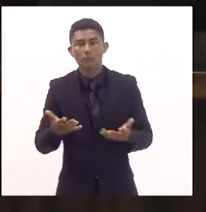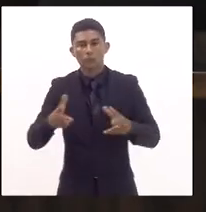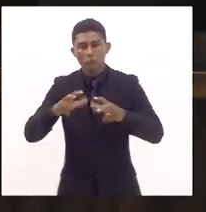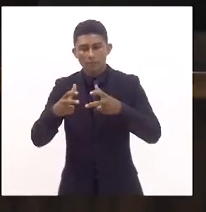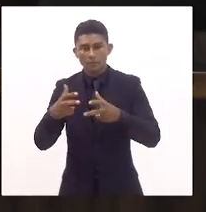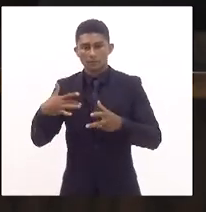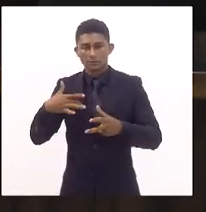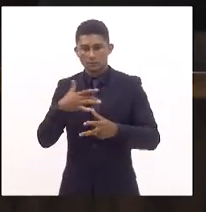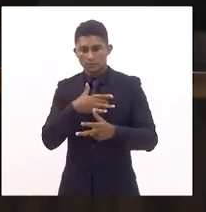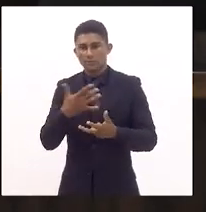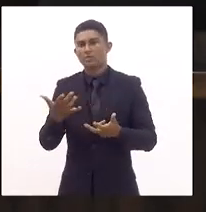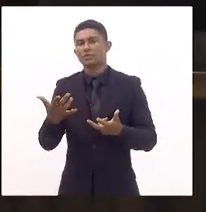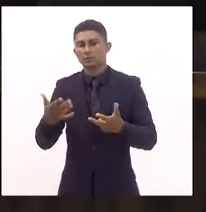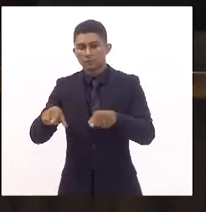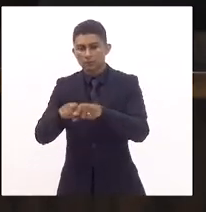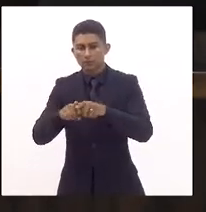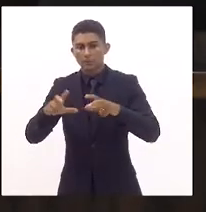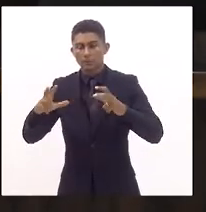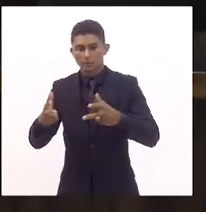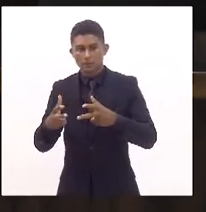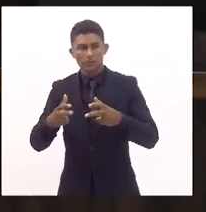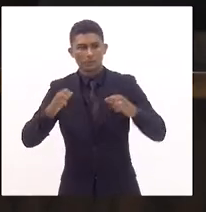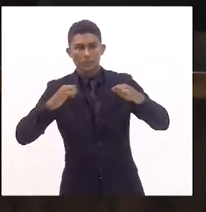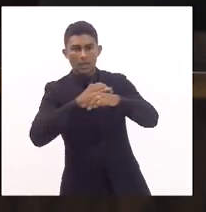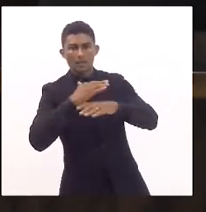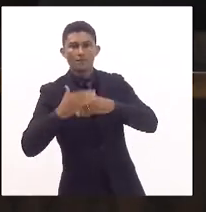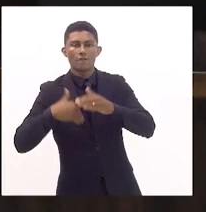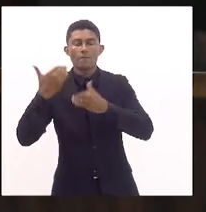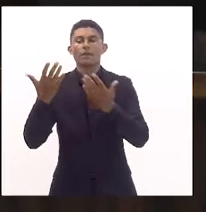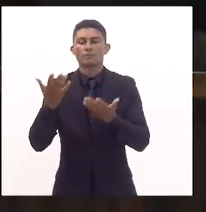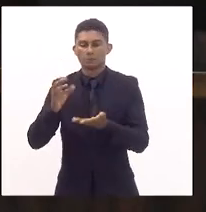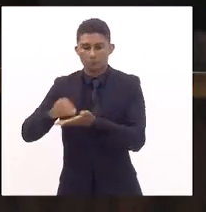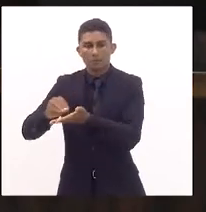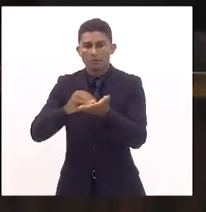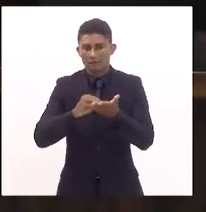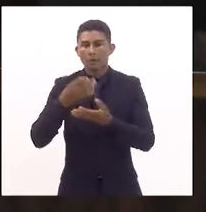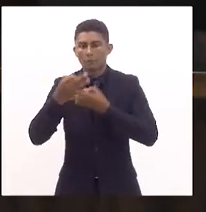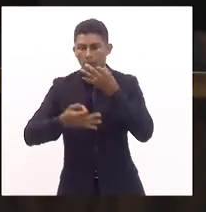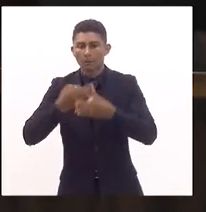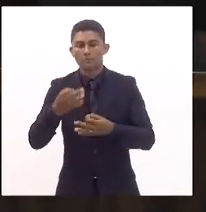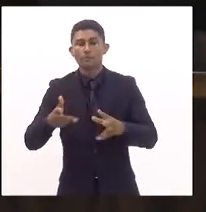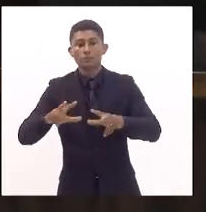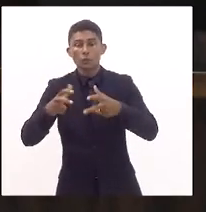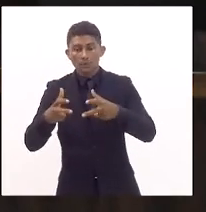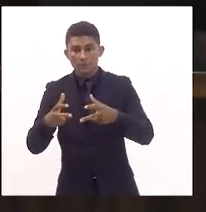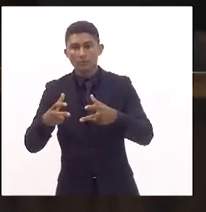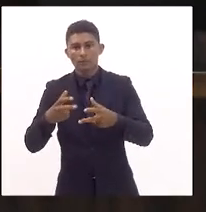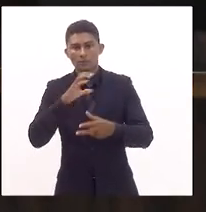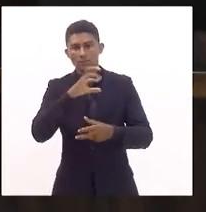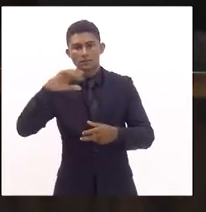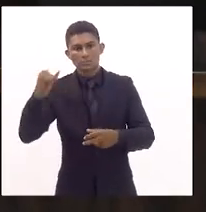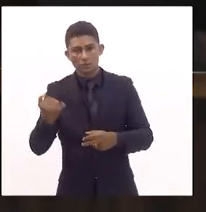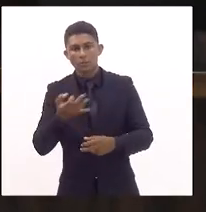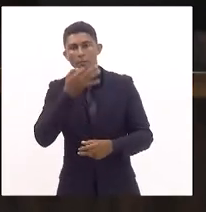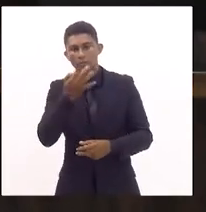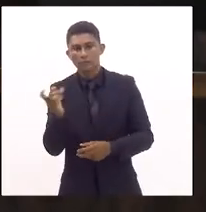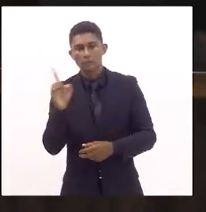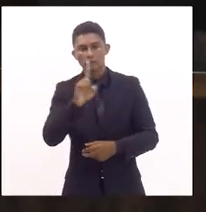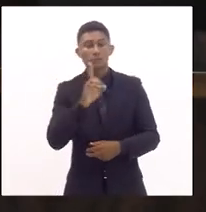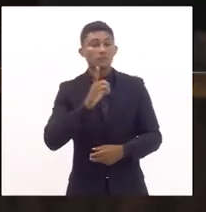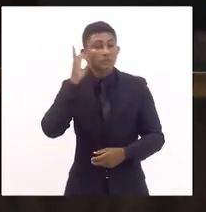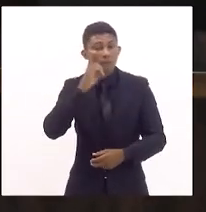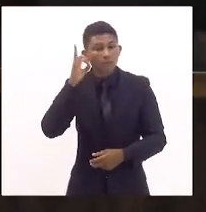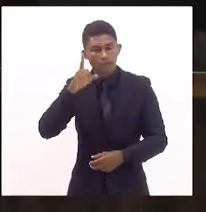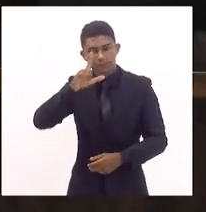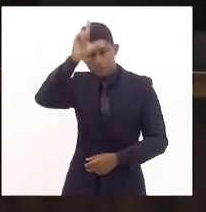Justiça, Saúde e Assuntos Municipais, Desenvolvimento Regional e Orçamento. Para emitir parecer pela Comissão de Constituição e Justiça, deputado